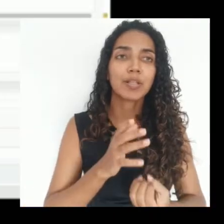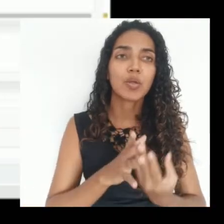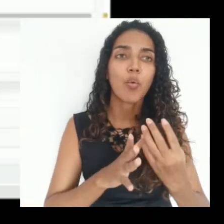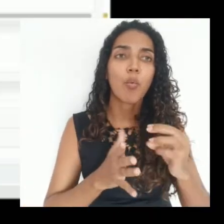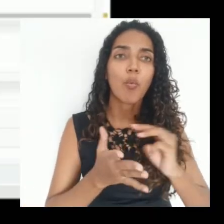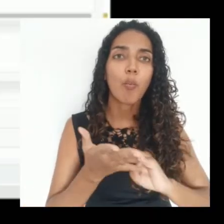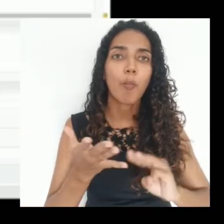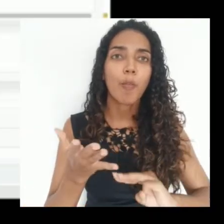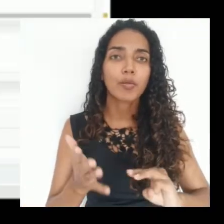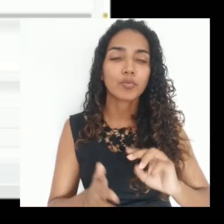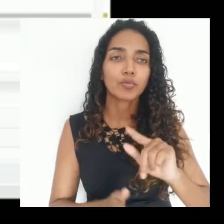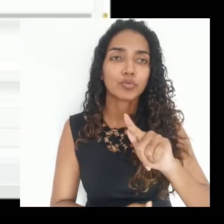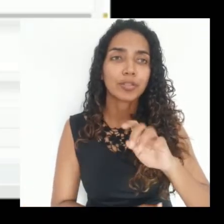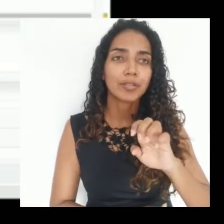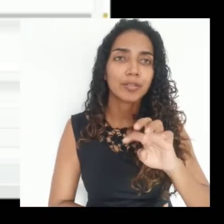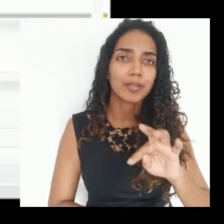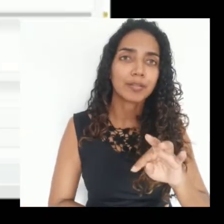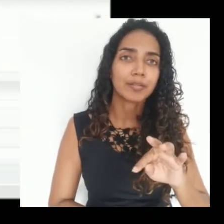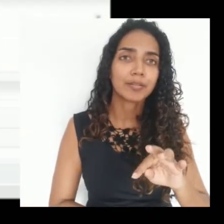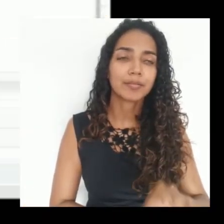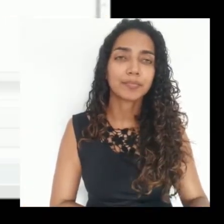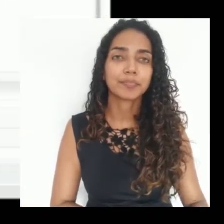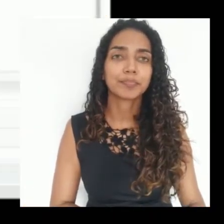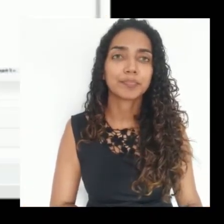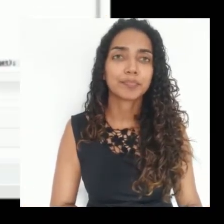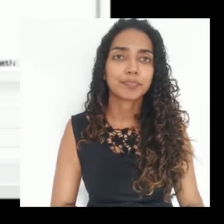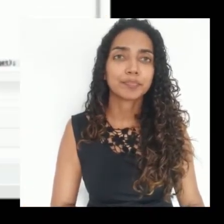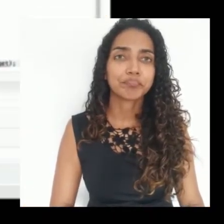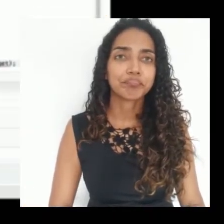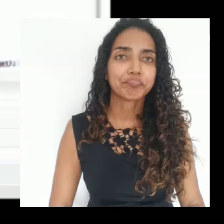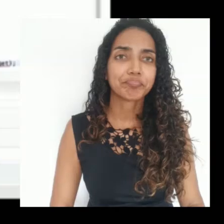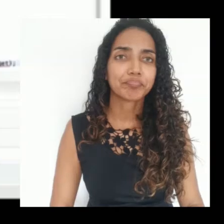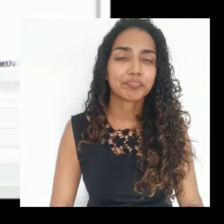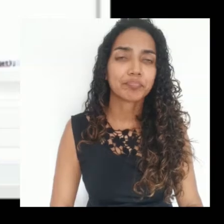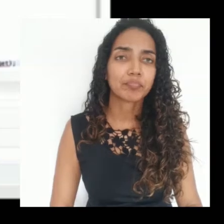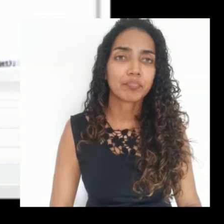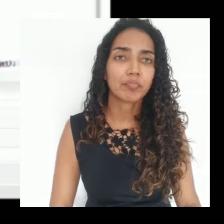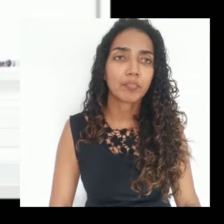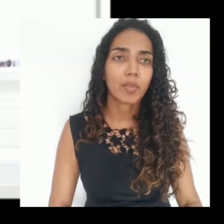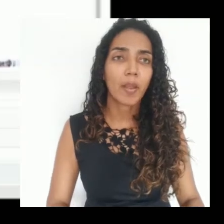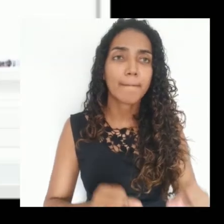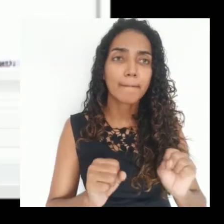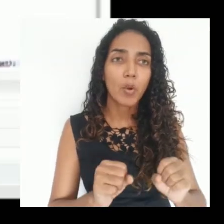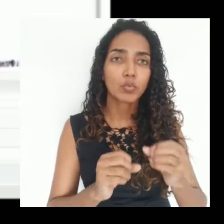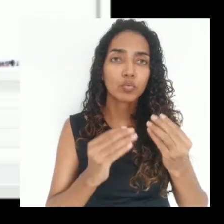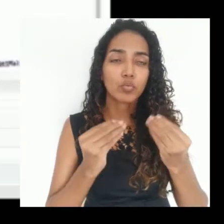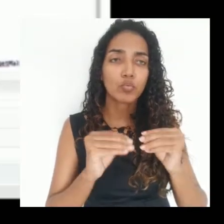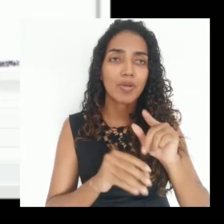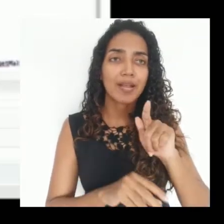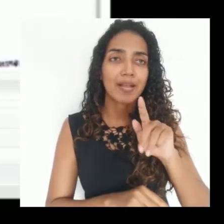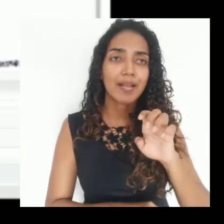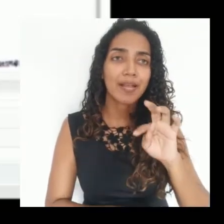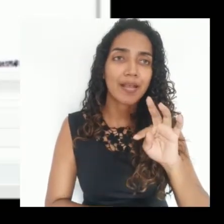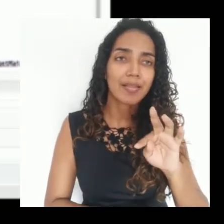se eu quiser mandar uma lista de todos os alunos de uma vez só. Então, eu posso dar um get matriculados,